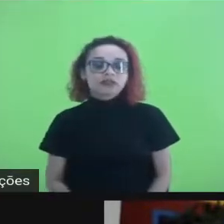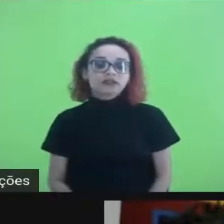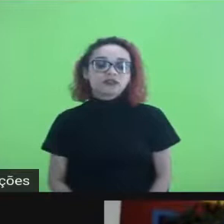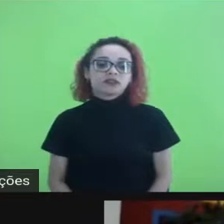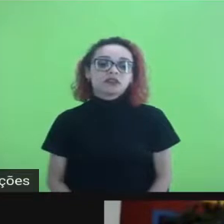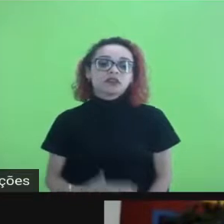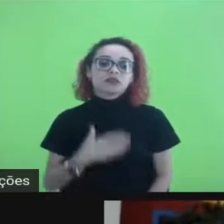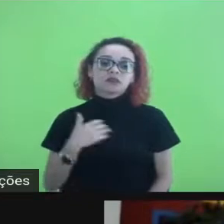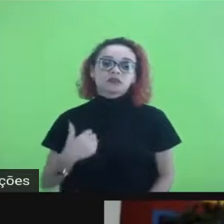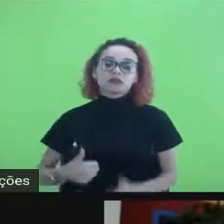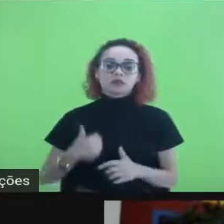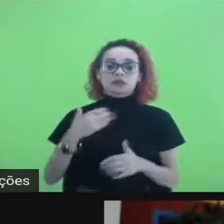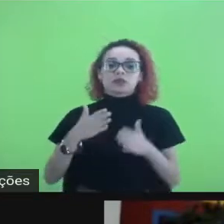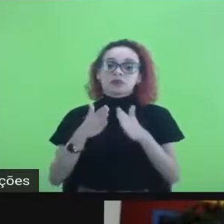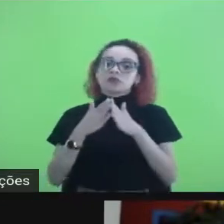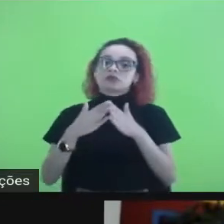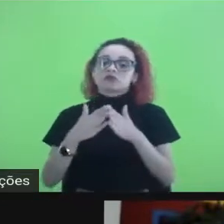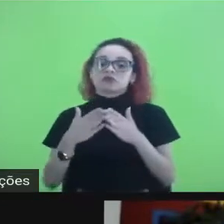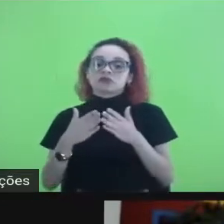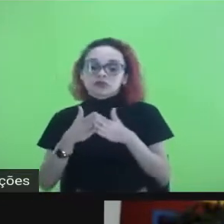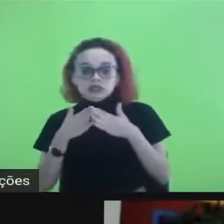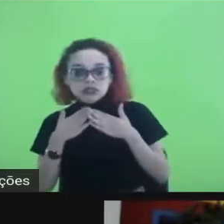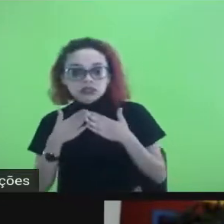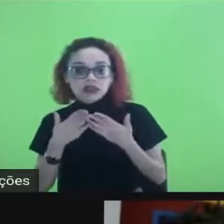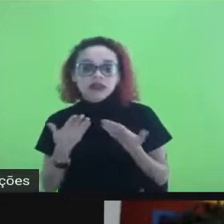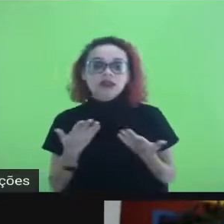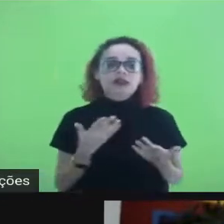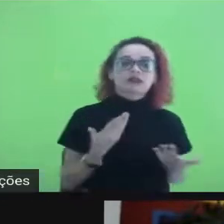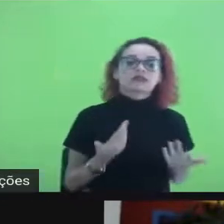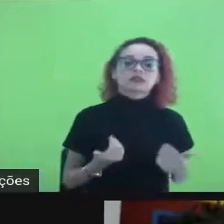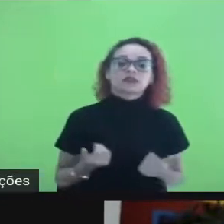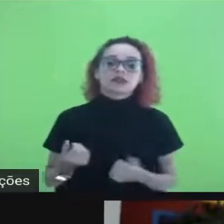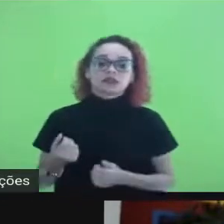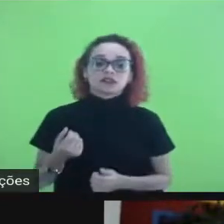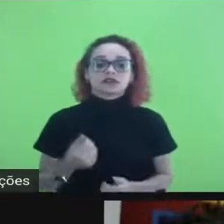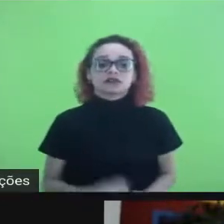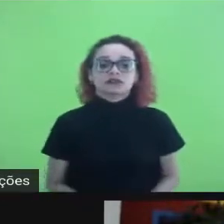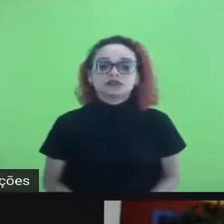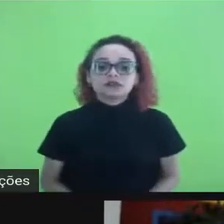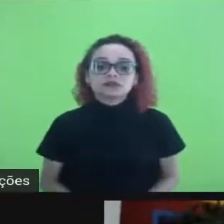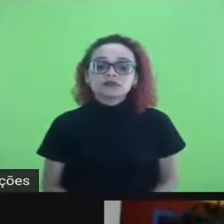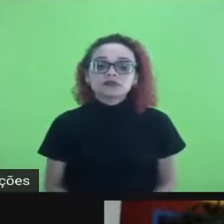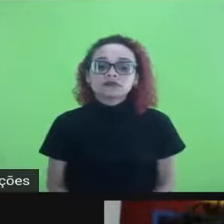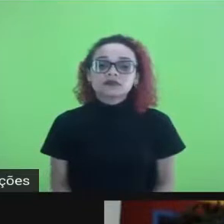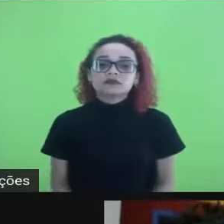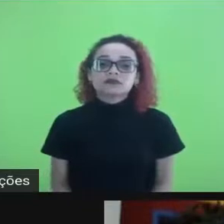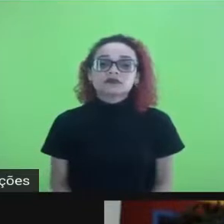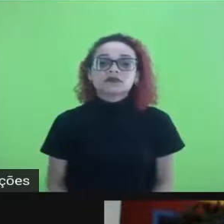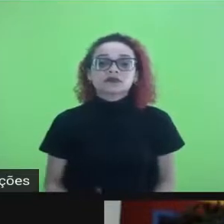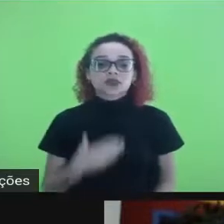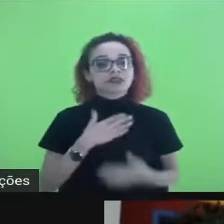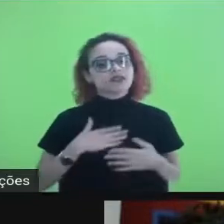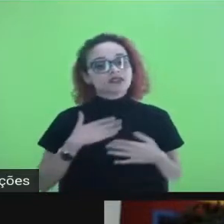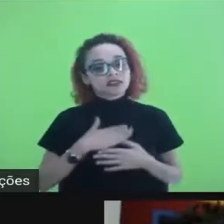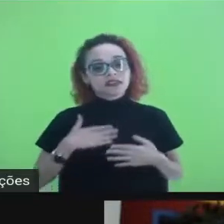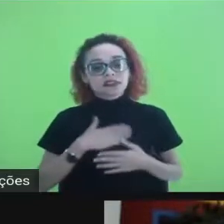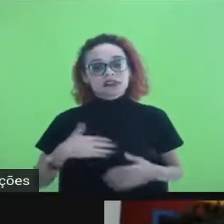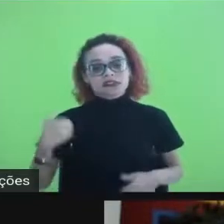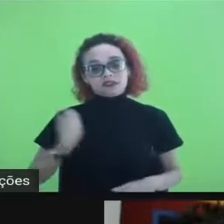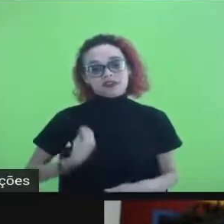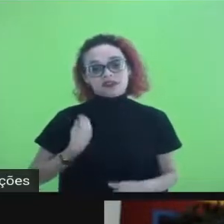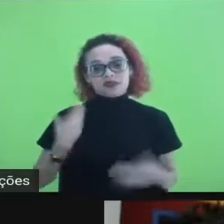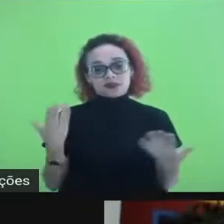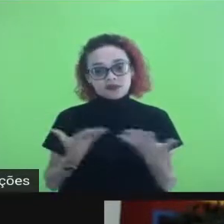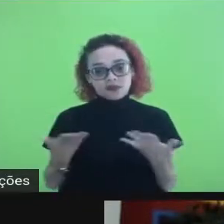Primeiramente, peço licença aos mais velhos, aos mais velhas, aos mais novos, aos mais novos. É um prazer estar aqui com vocês hoje.